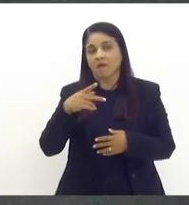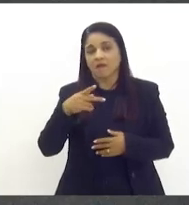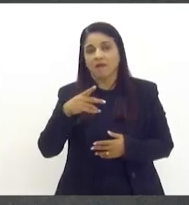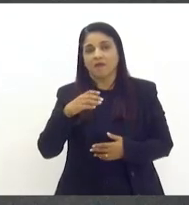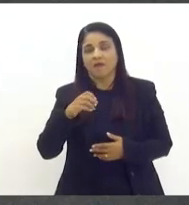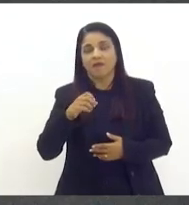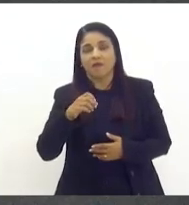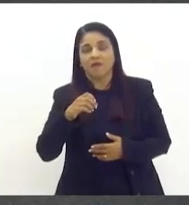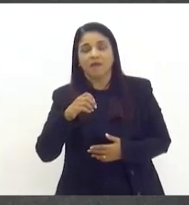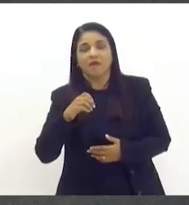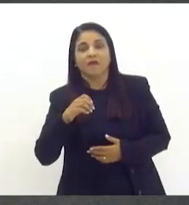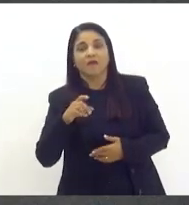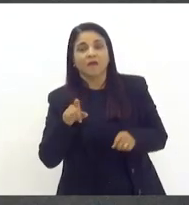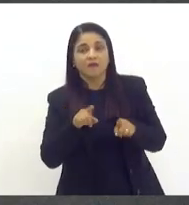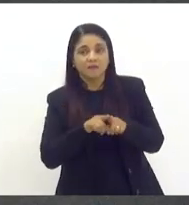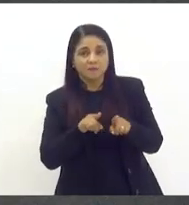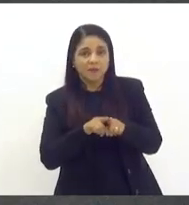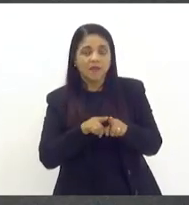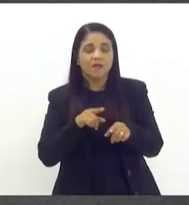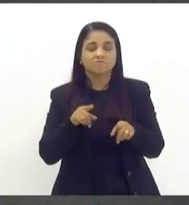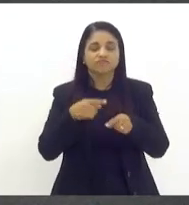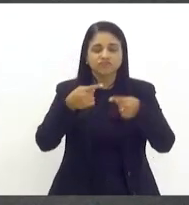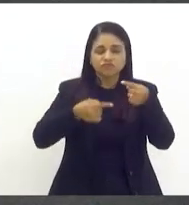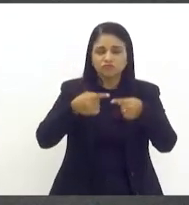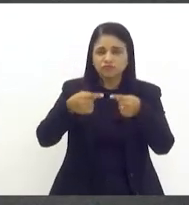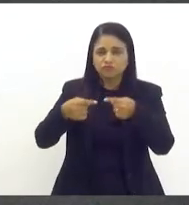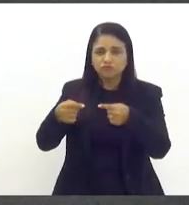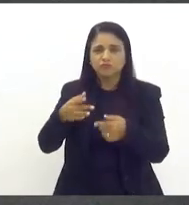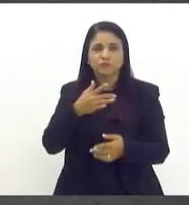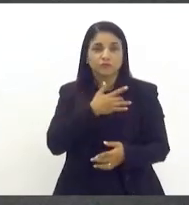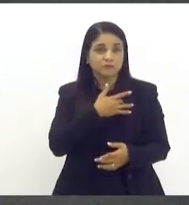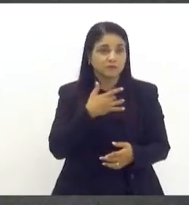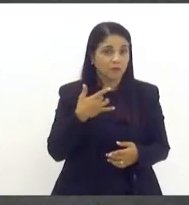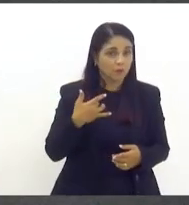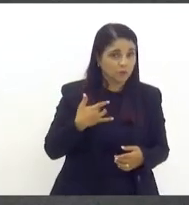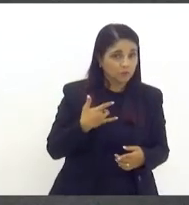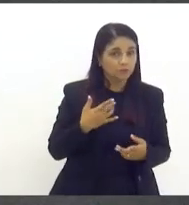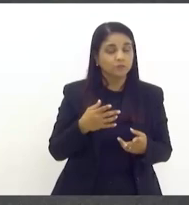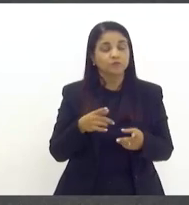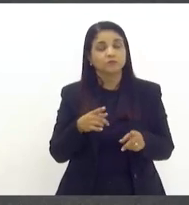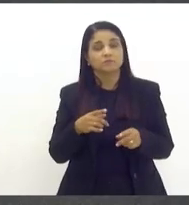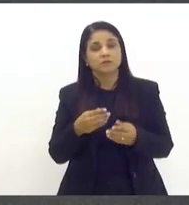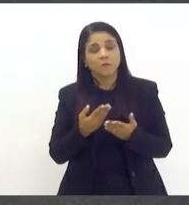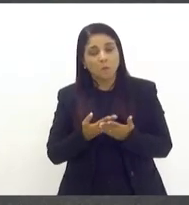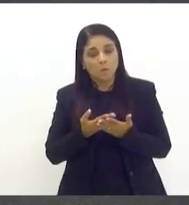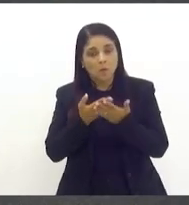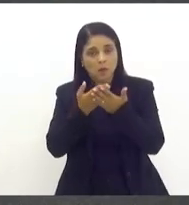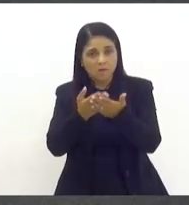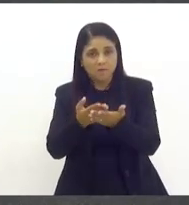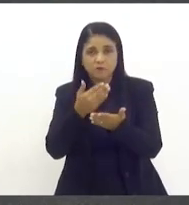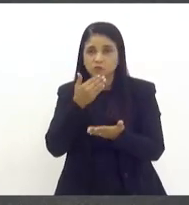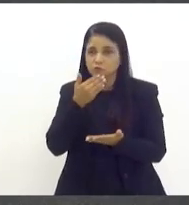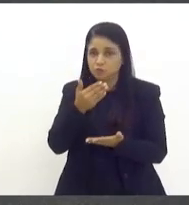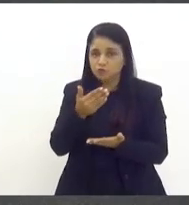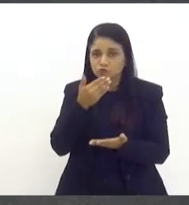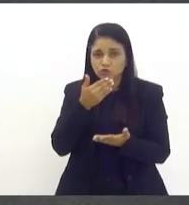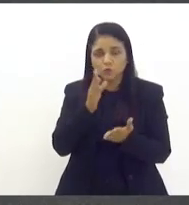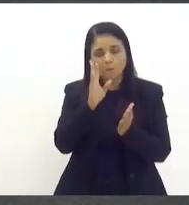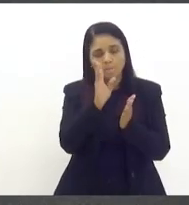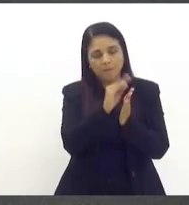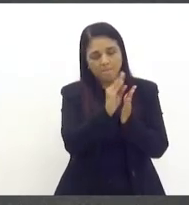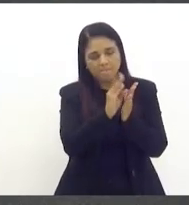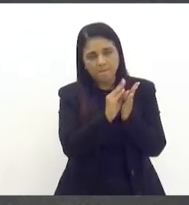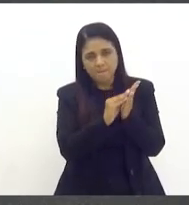discutindo questão da assistência e vamos levar todas essas reivindicações que foi colocada